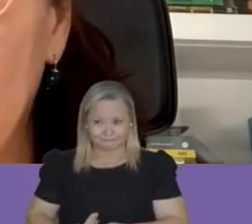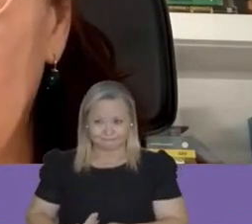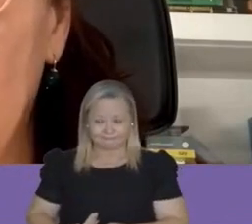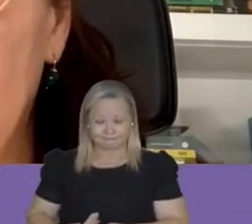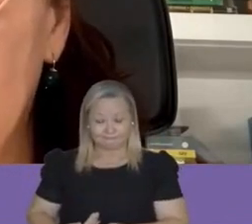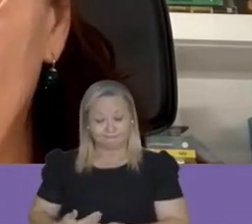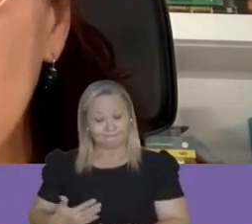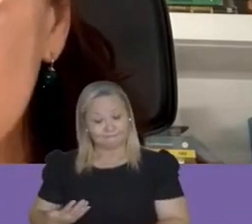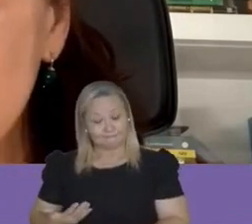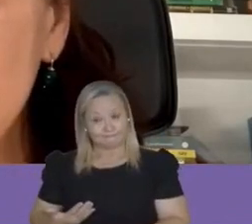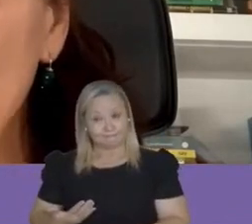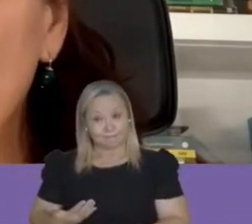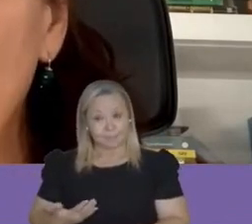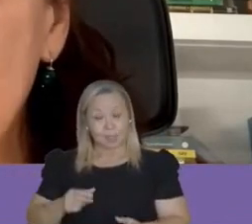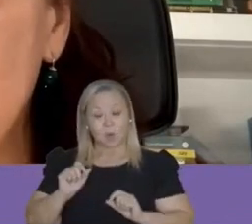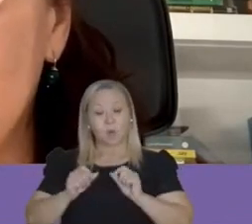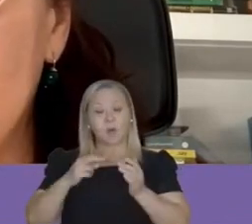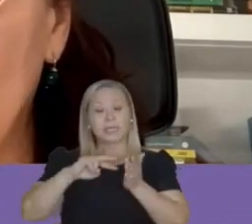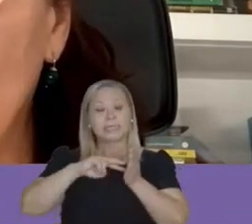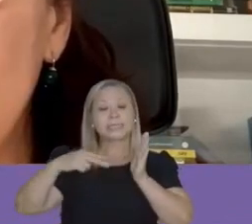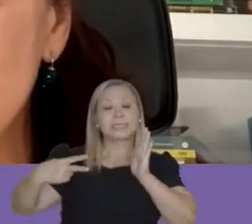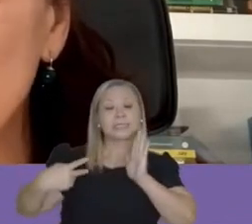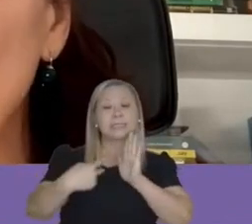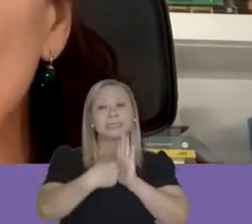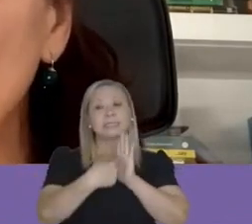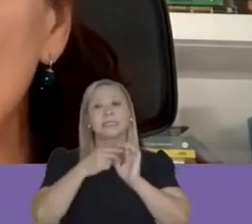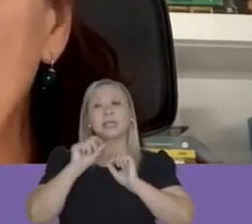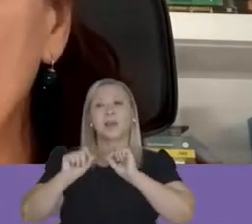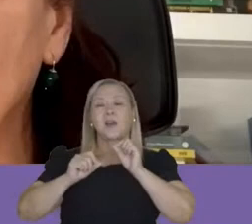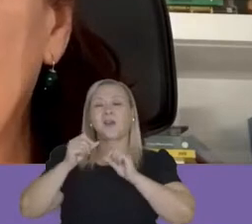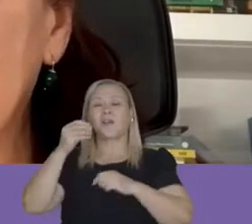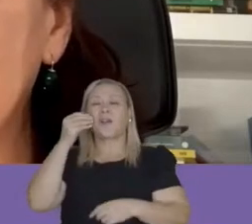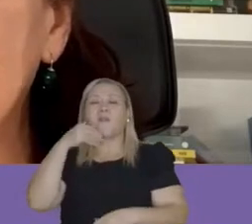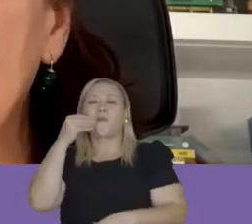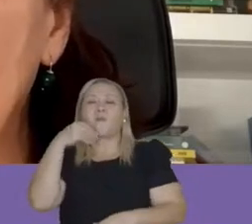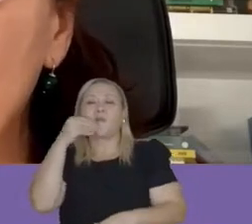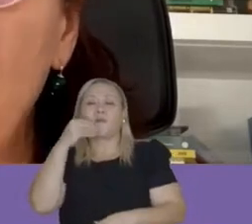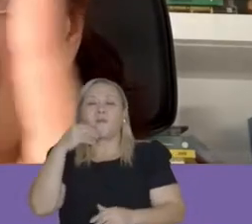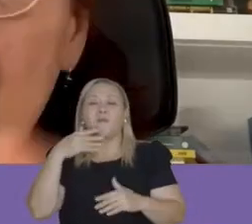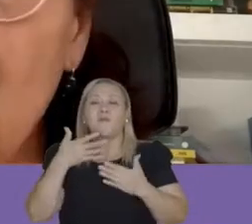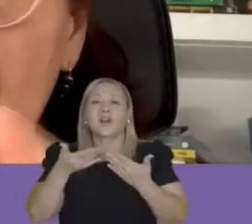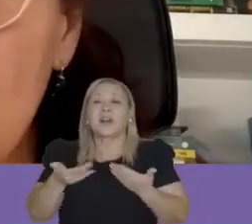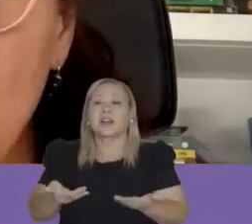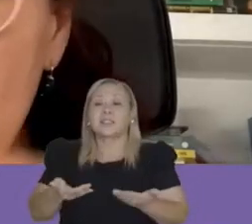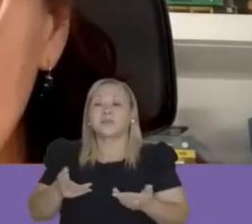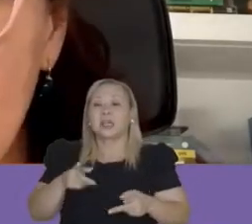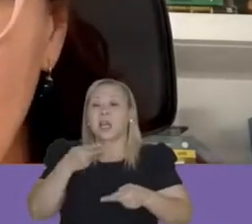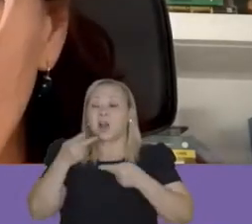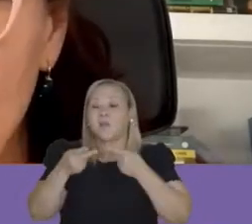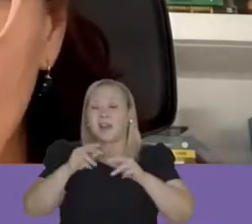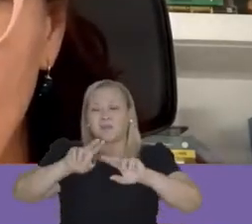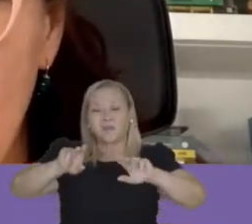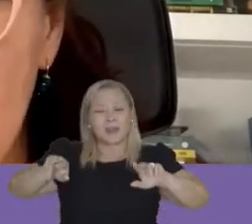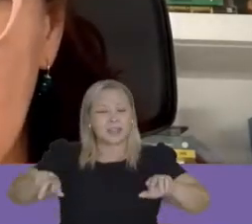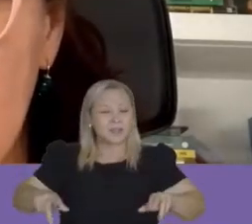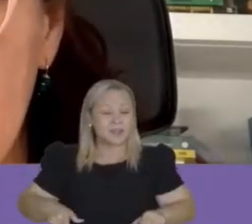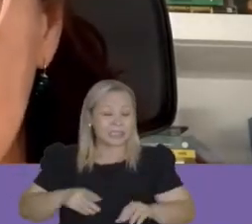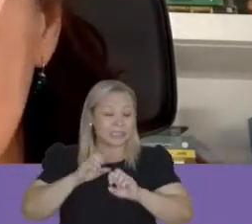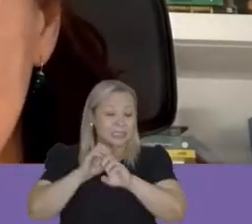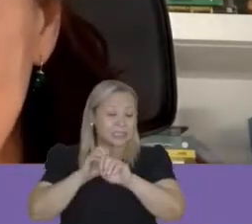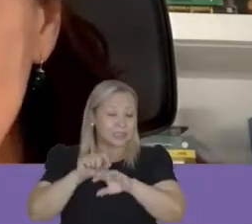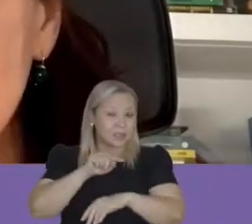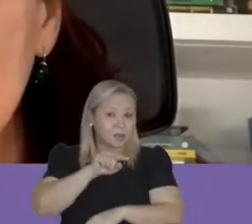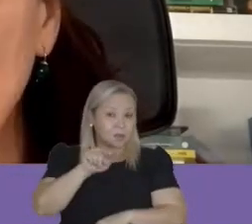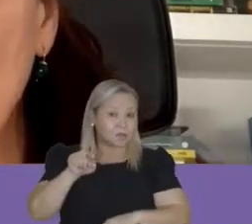seja, o que significa o desmonte referido várias vezes nas aulas de